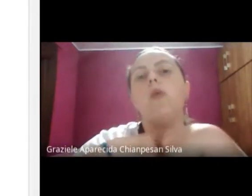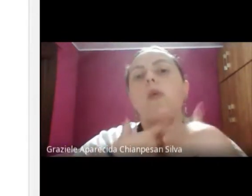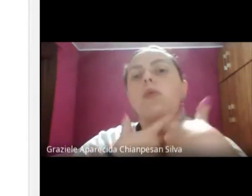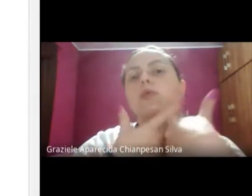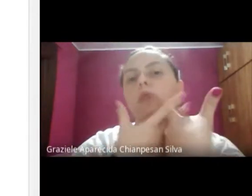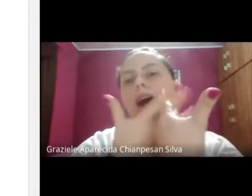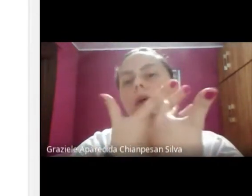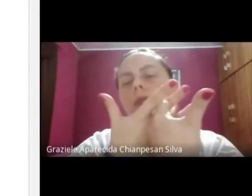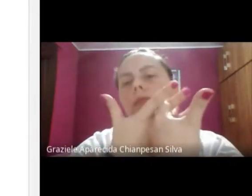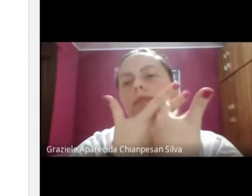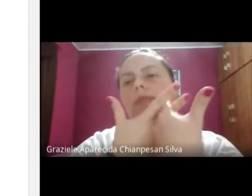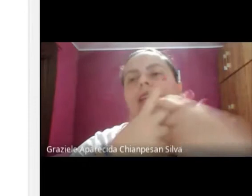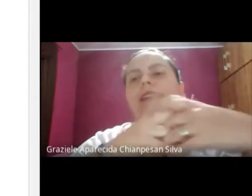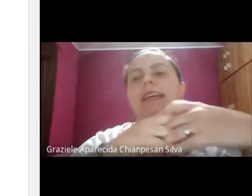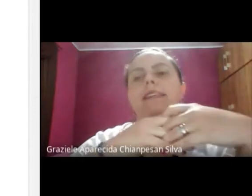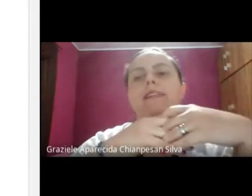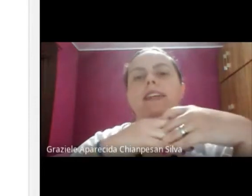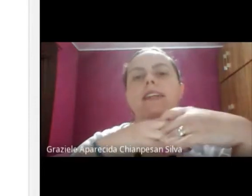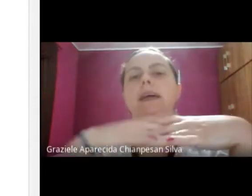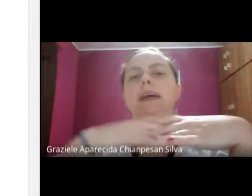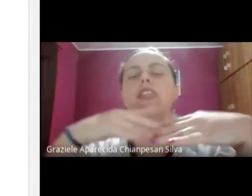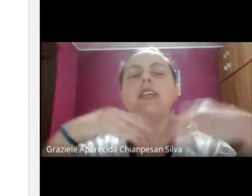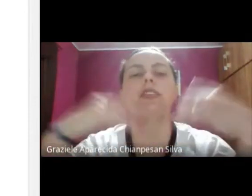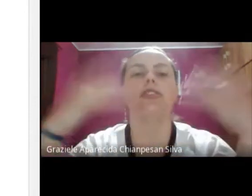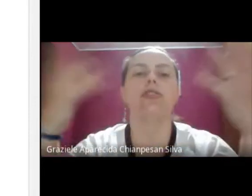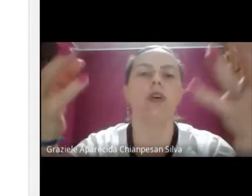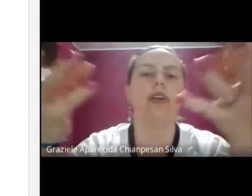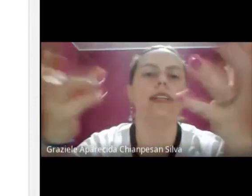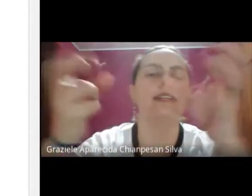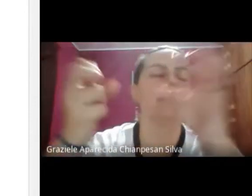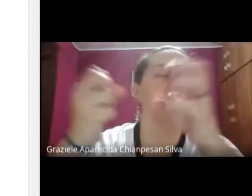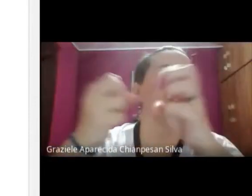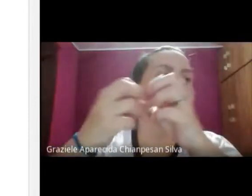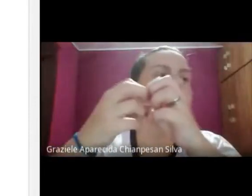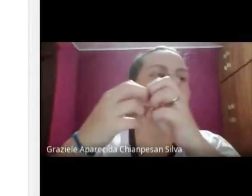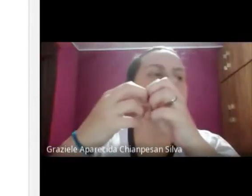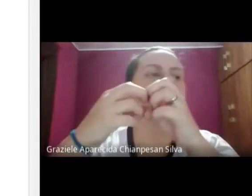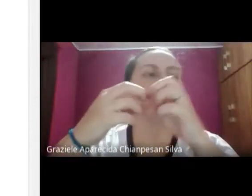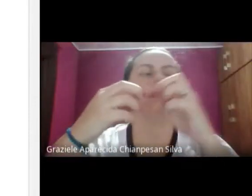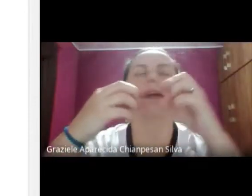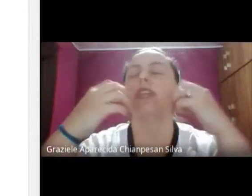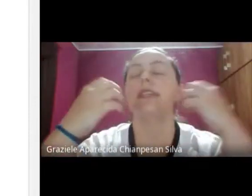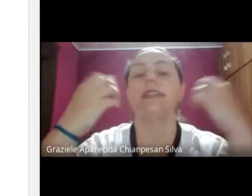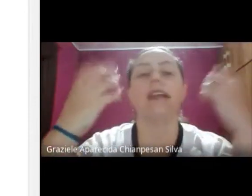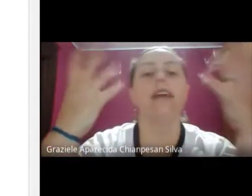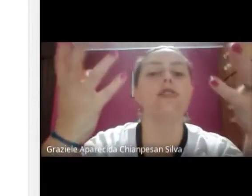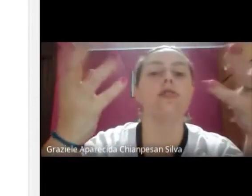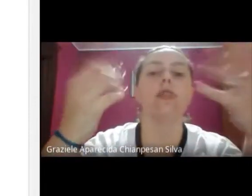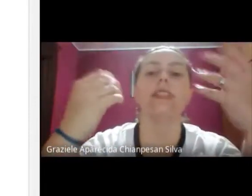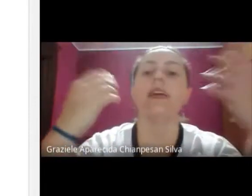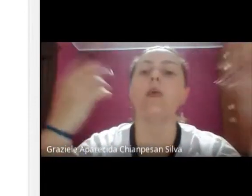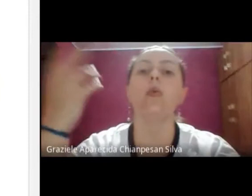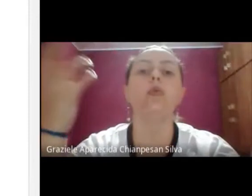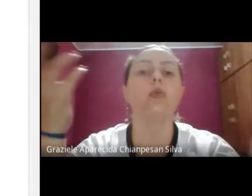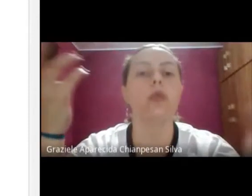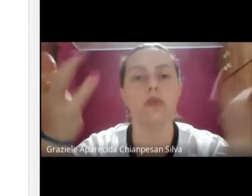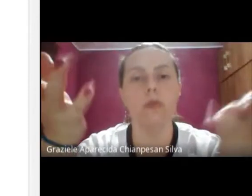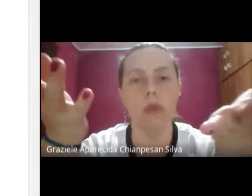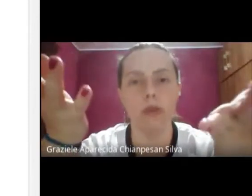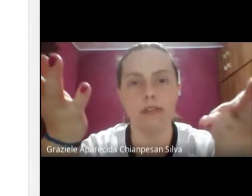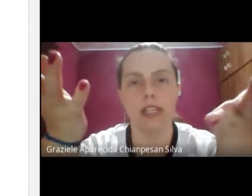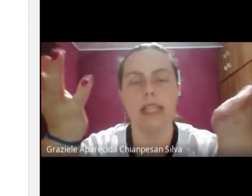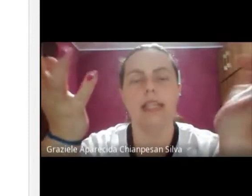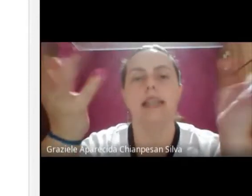patrimônio cultural, ele tem que fazer parte da história, ele tem que fazer parte das tradições, da cultura